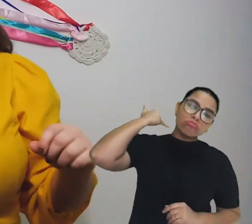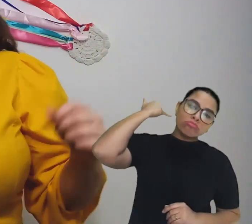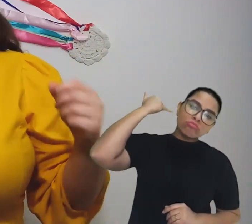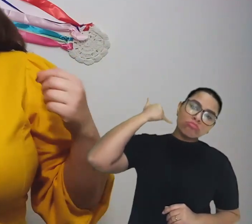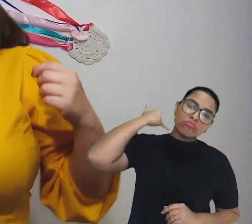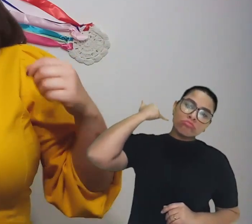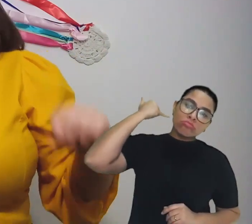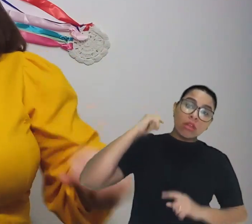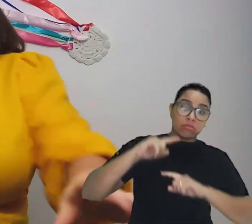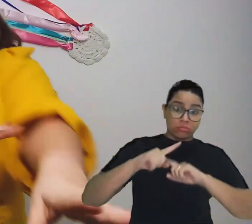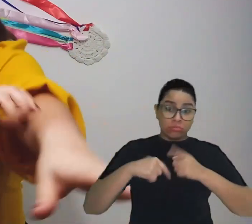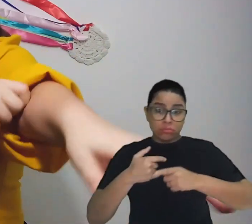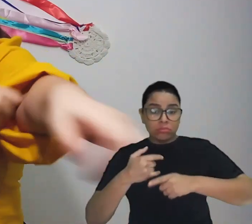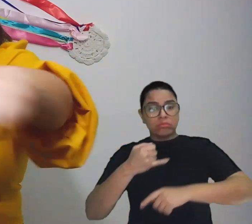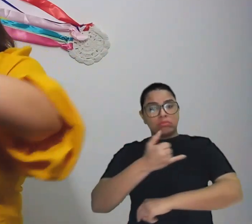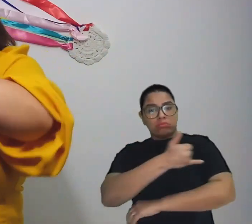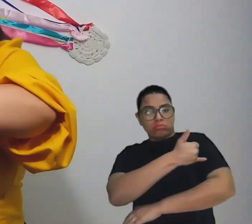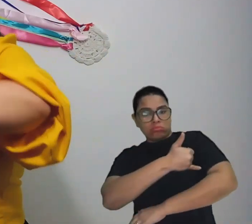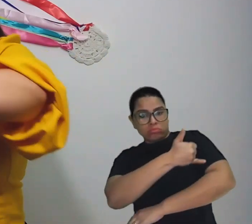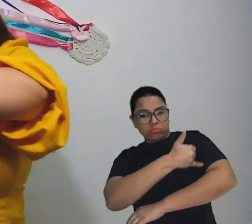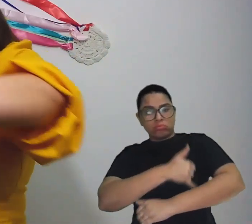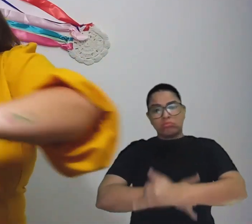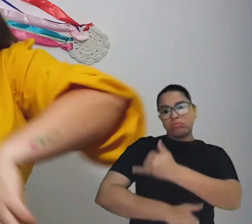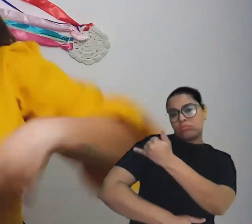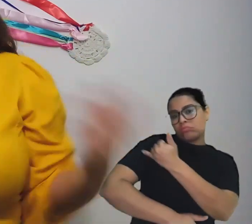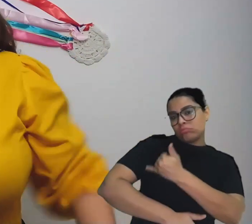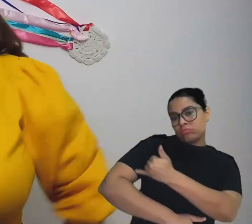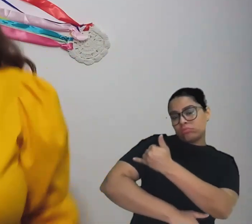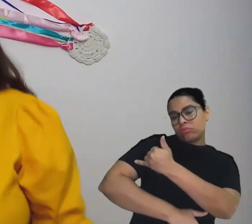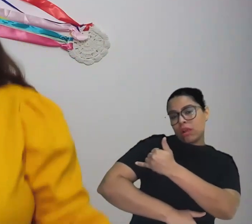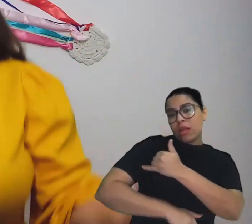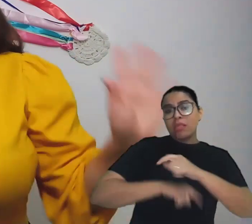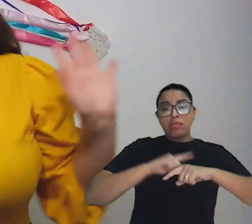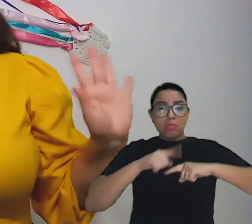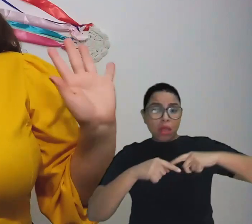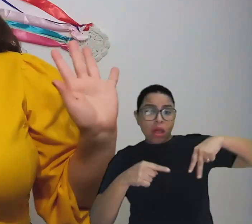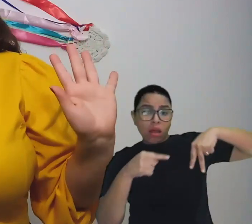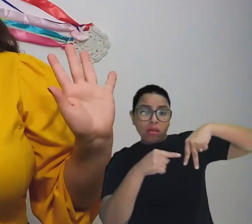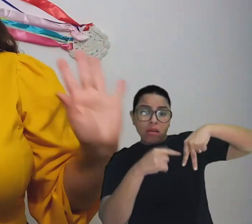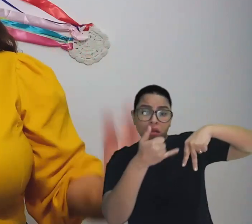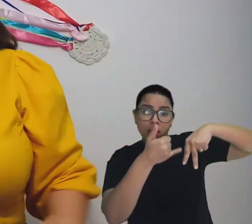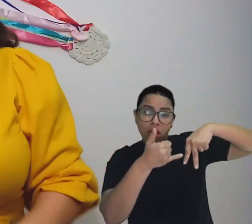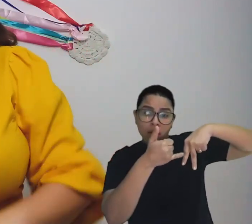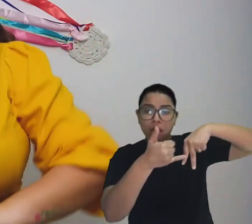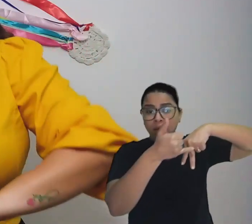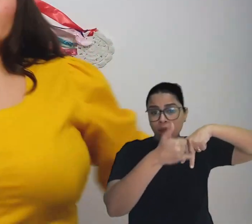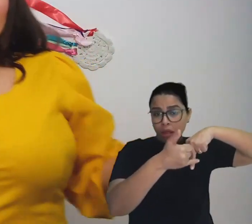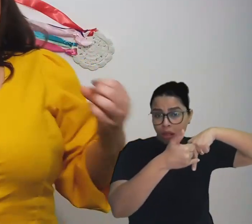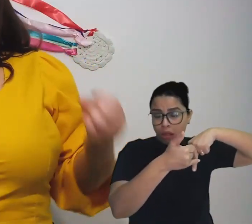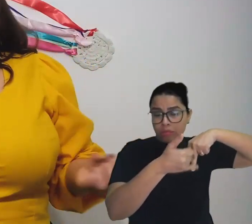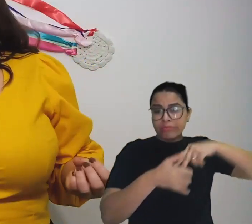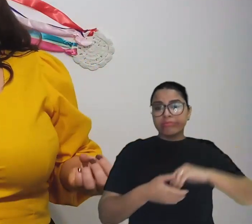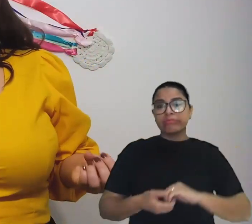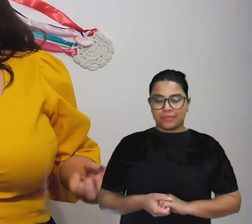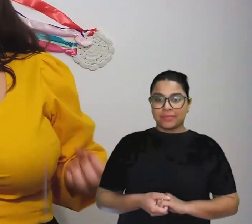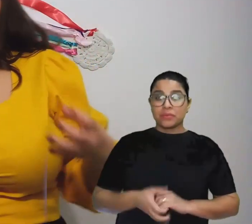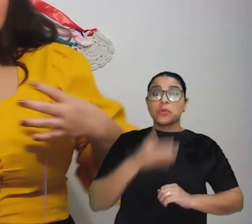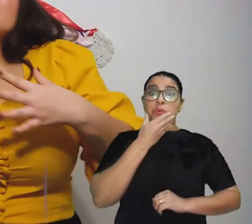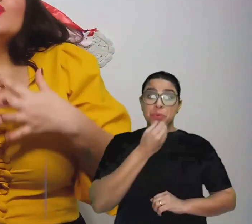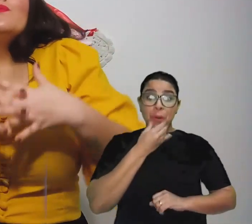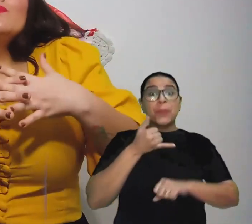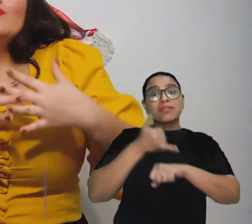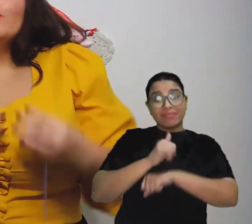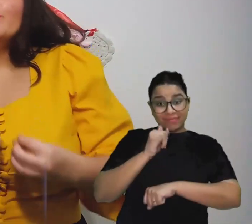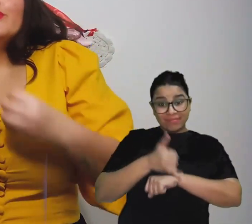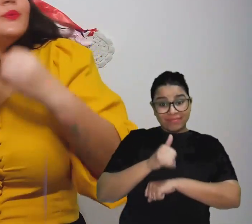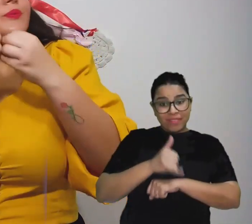pescoço, depois nas juntas dos braços e finalmente nas pernas. O lenhador de lata